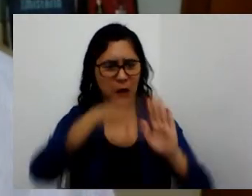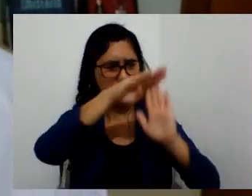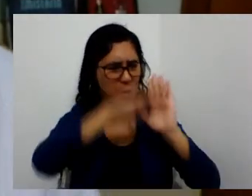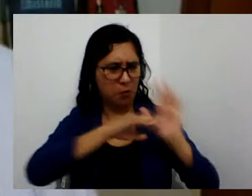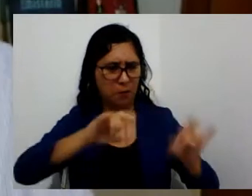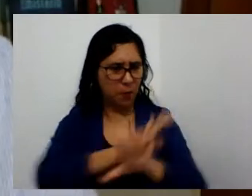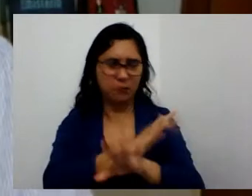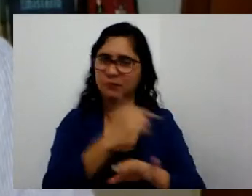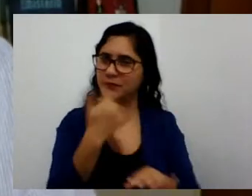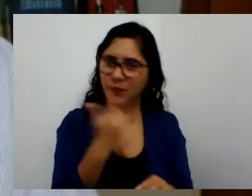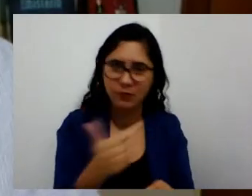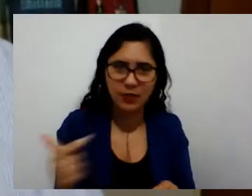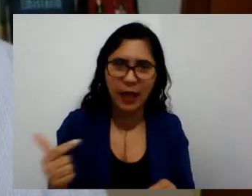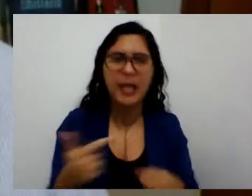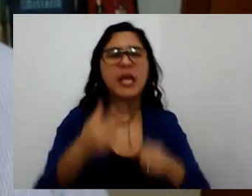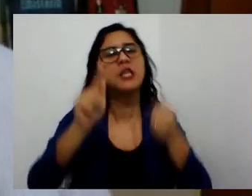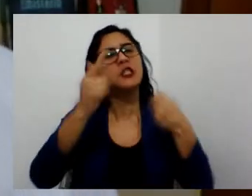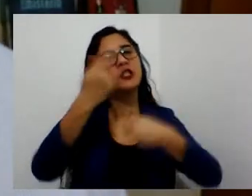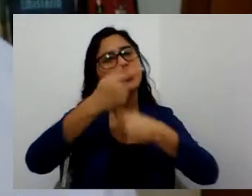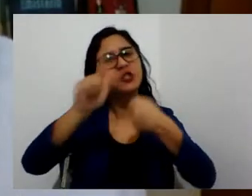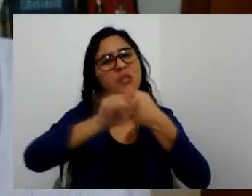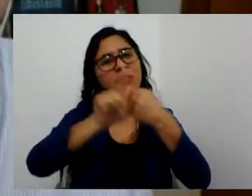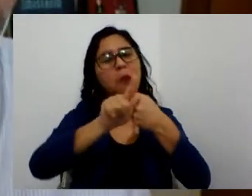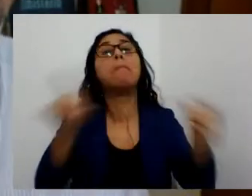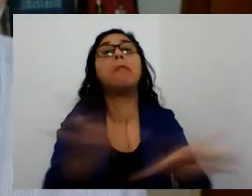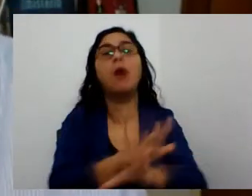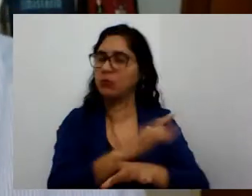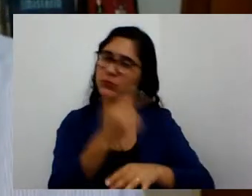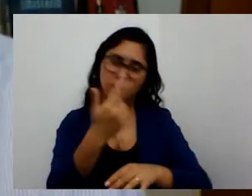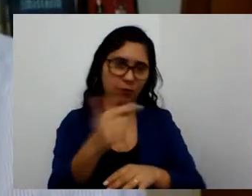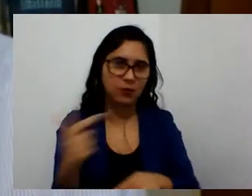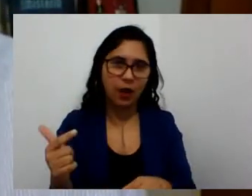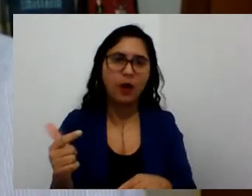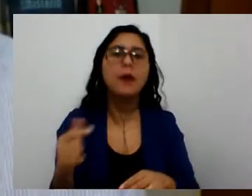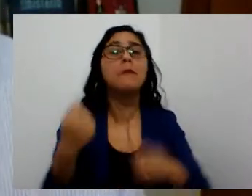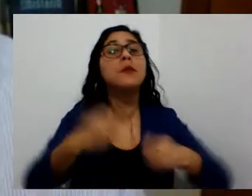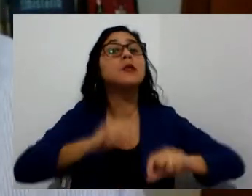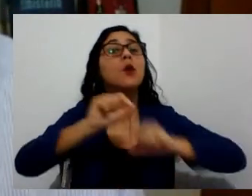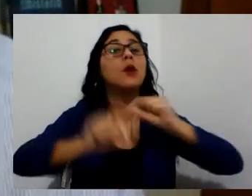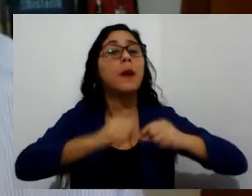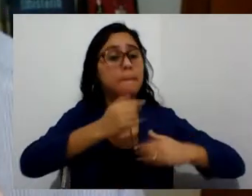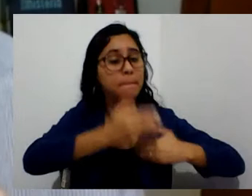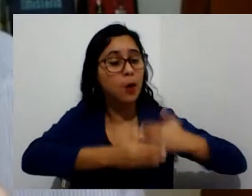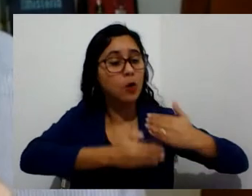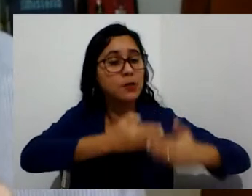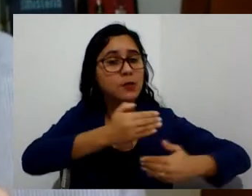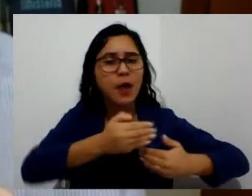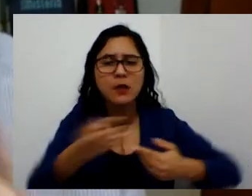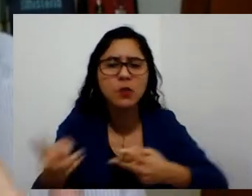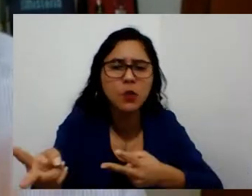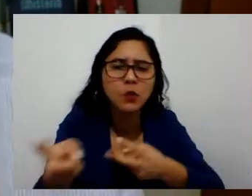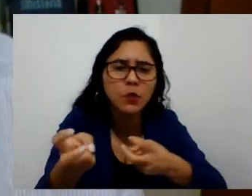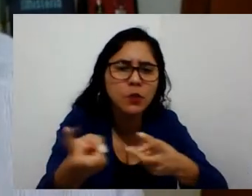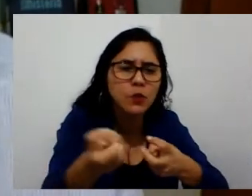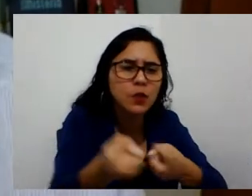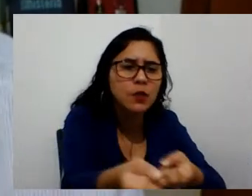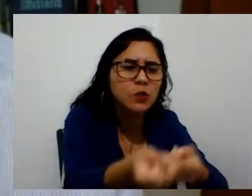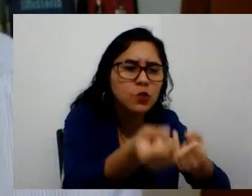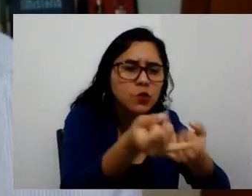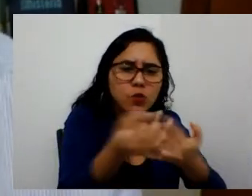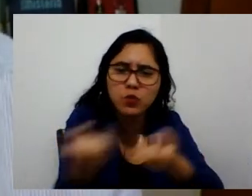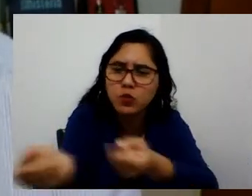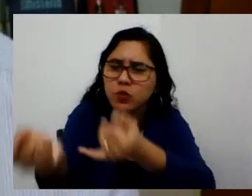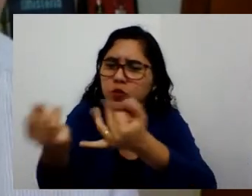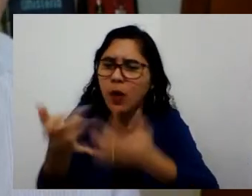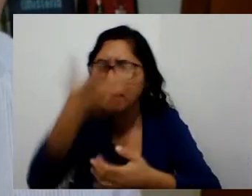não existe gestão pronta, existe sim um processo no qual, a partir da escuta, a partir da manifestação